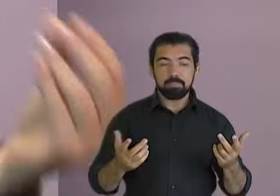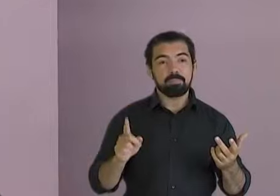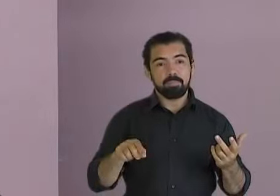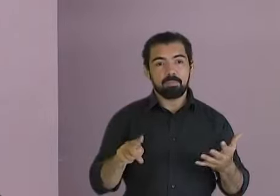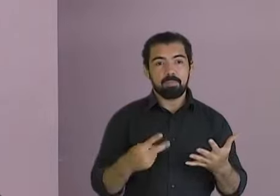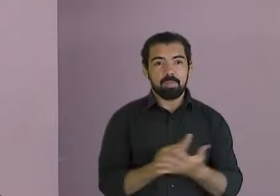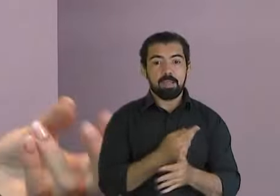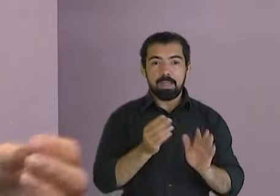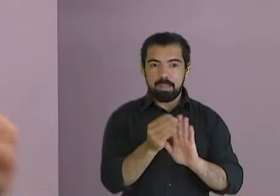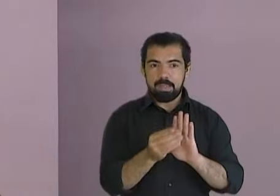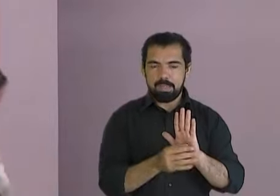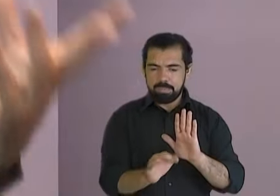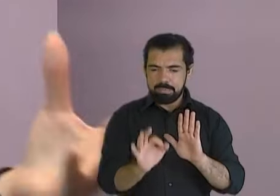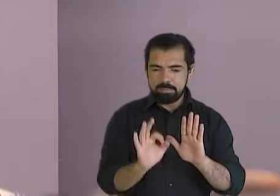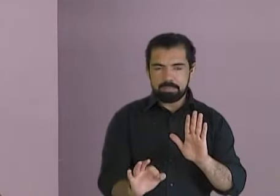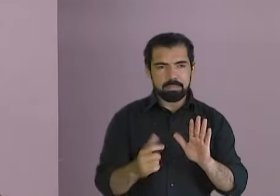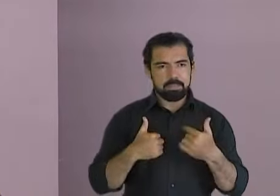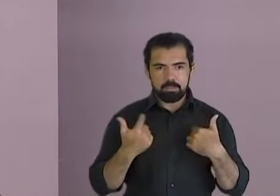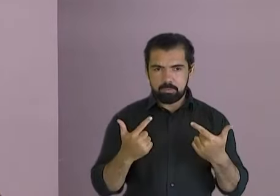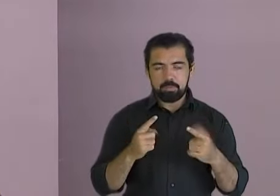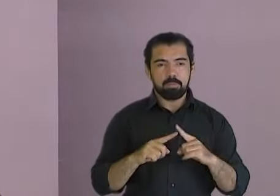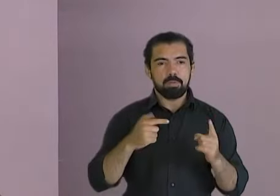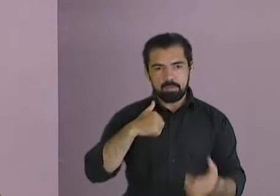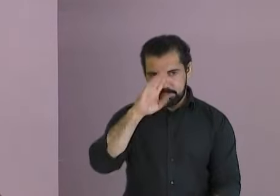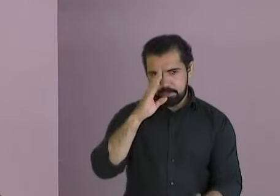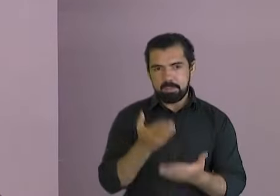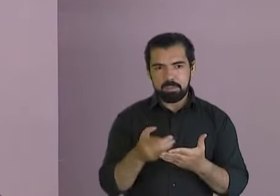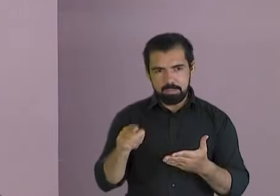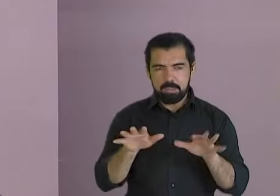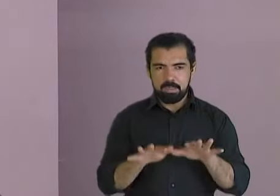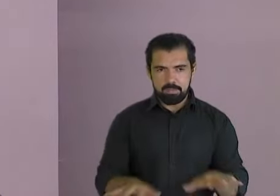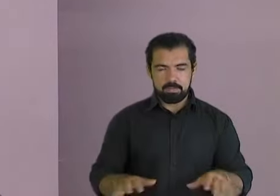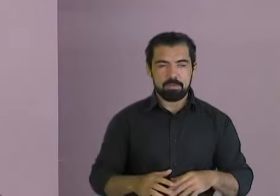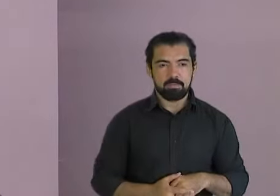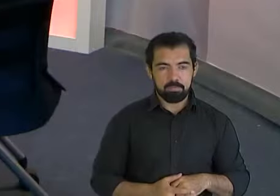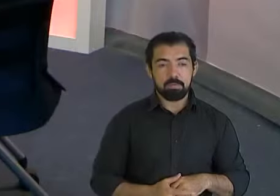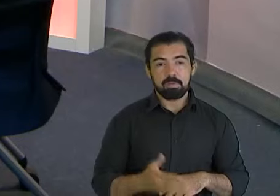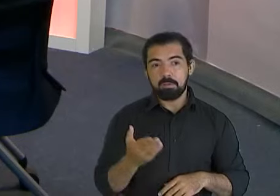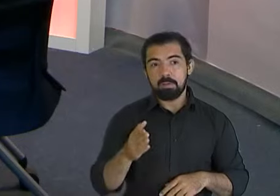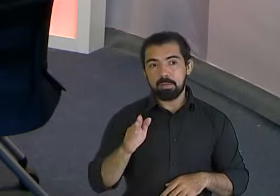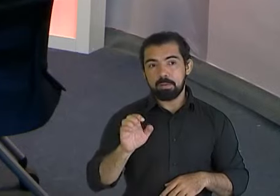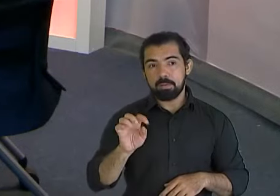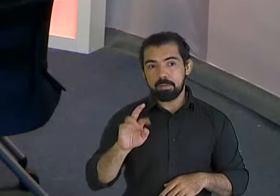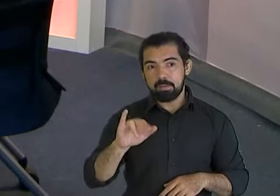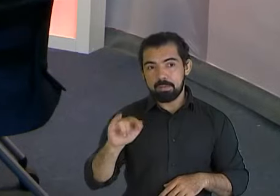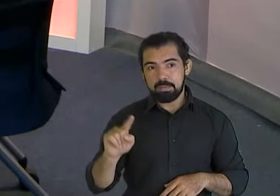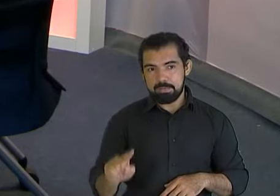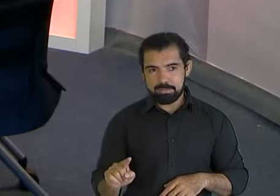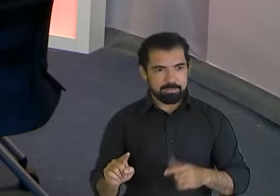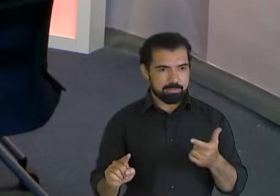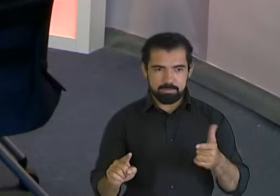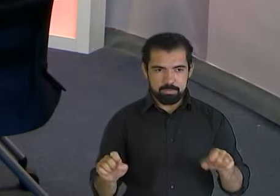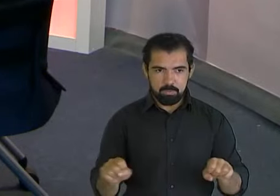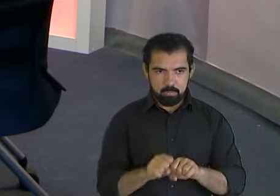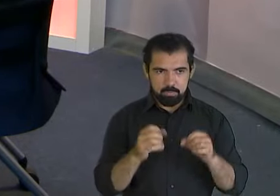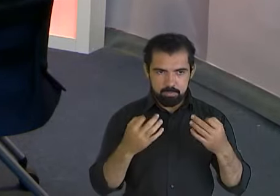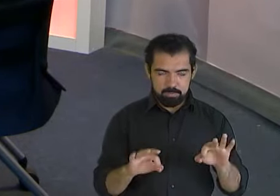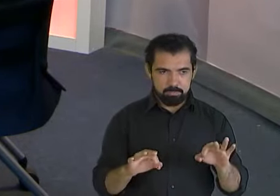dados específicos, mas eu acredito que seja dessa forma. Assim. Beatriz, e não tem cura, né? Compulsão não tem cura,